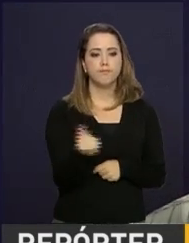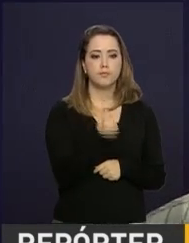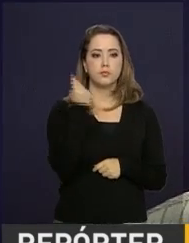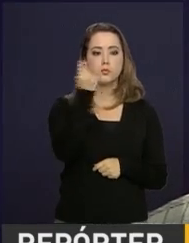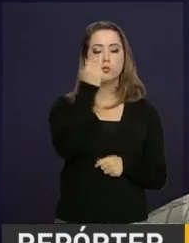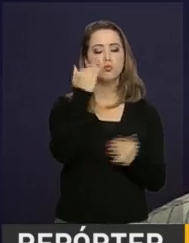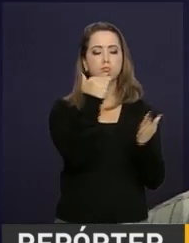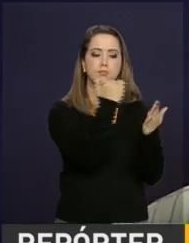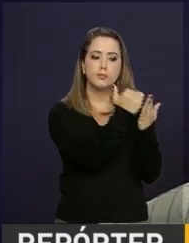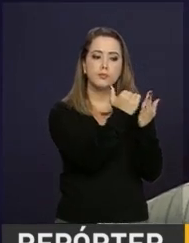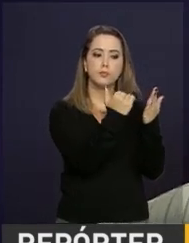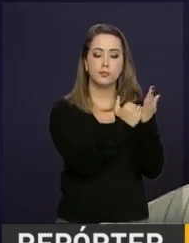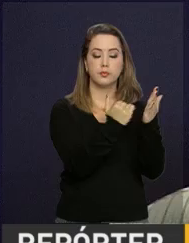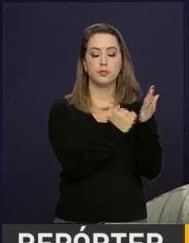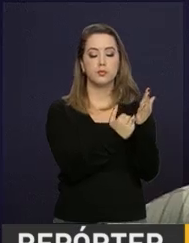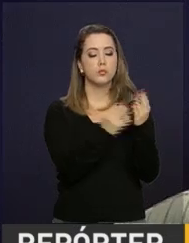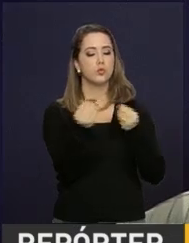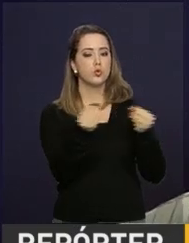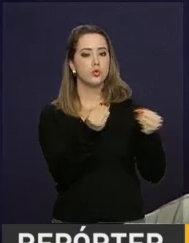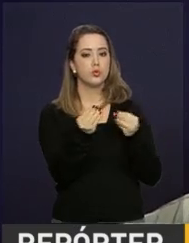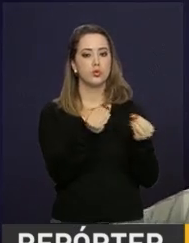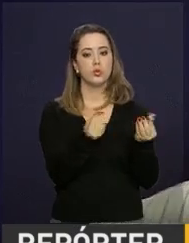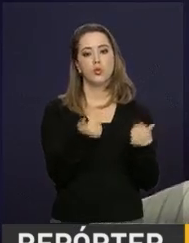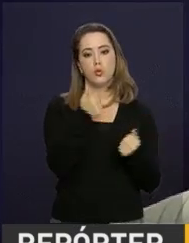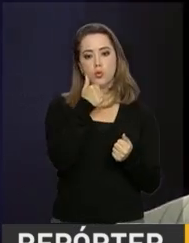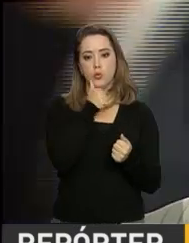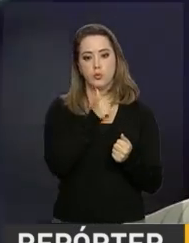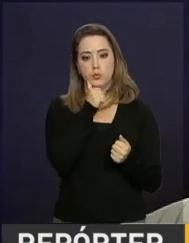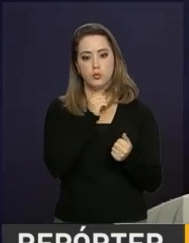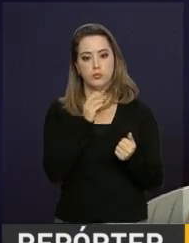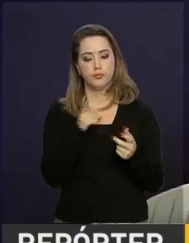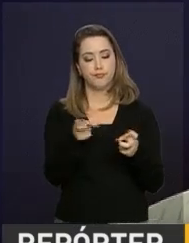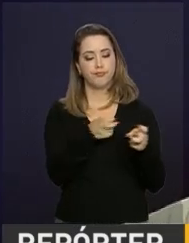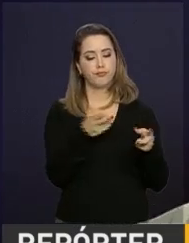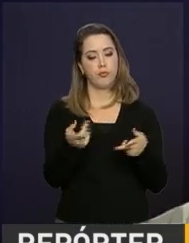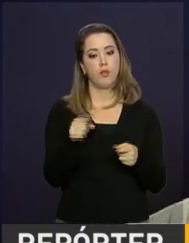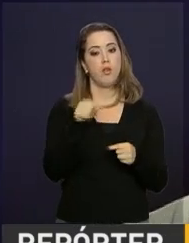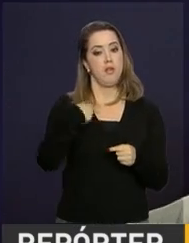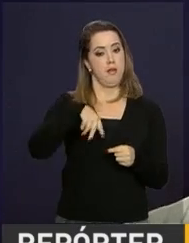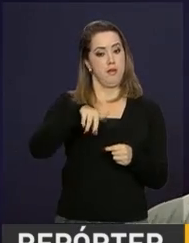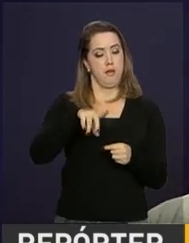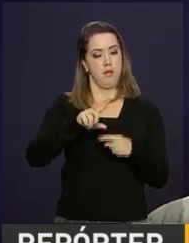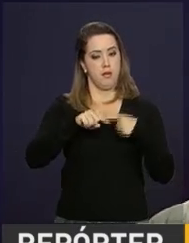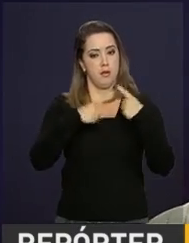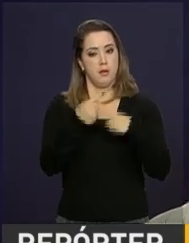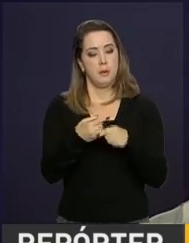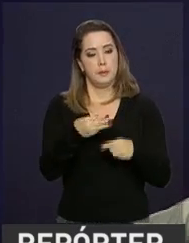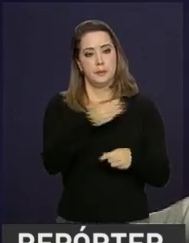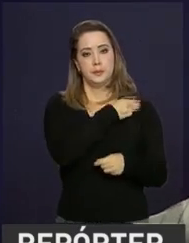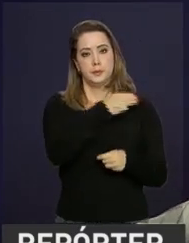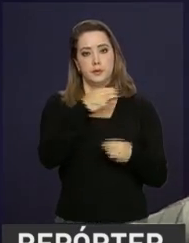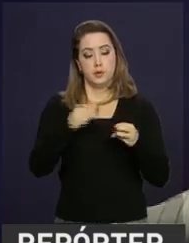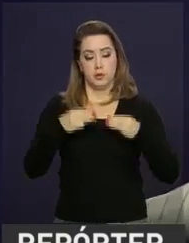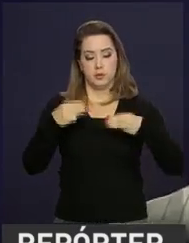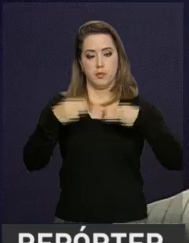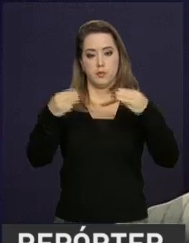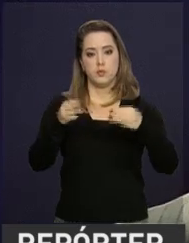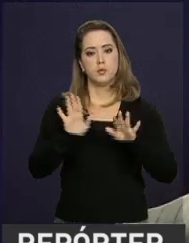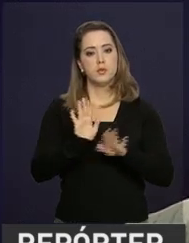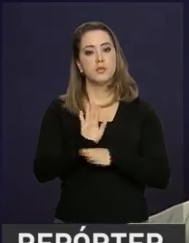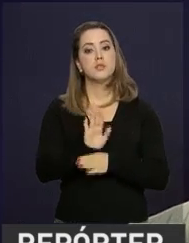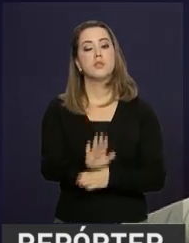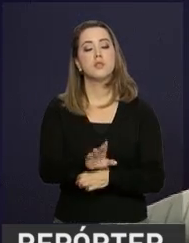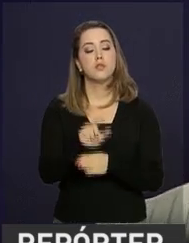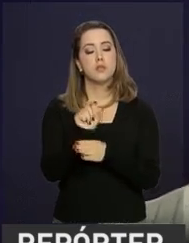a partir disso o ministério vai auxiliar as polícias locais nós